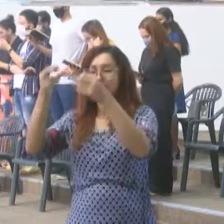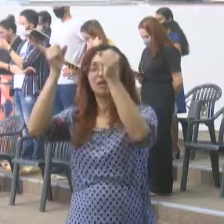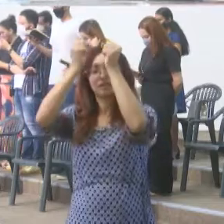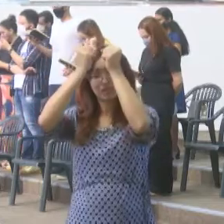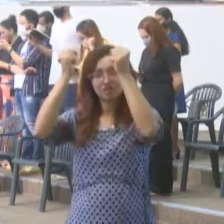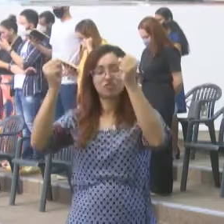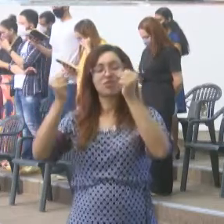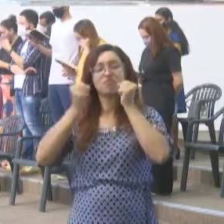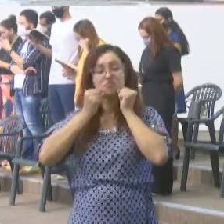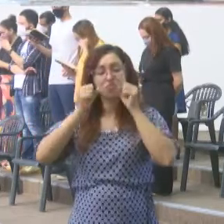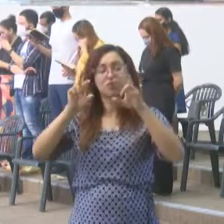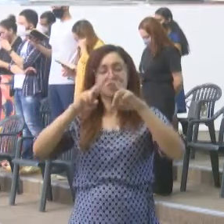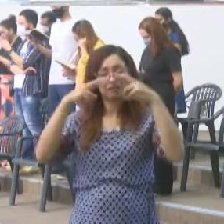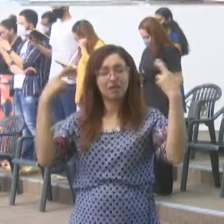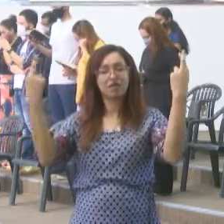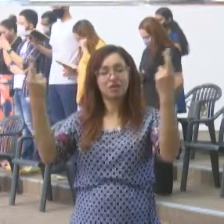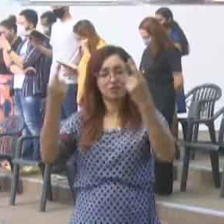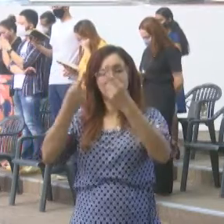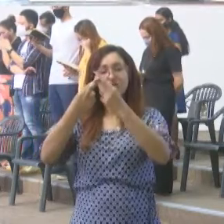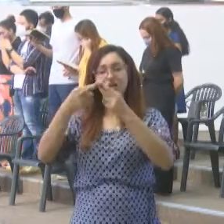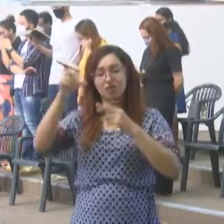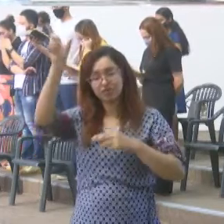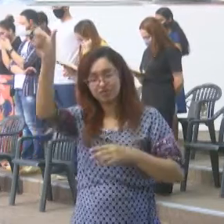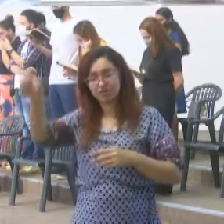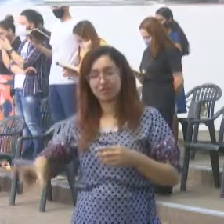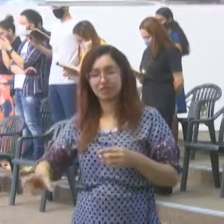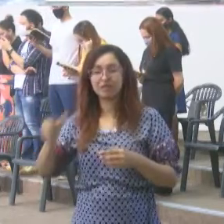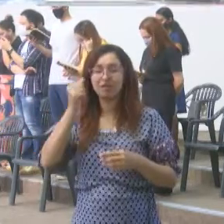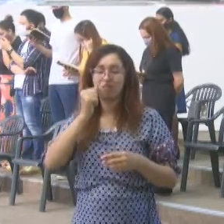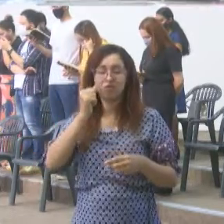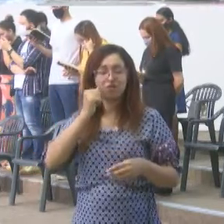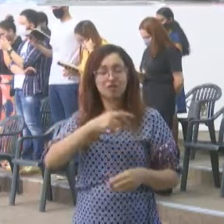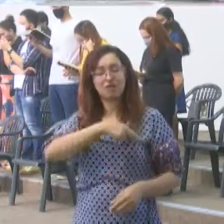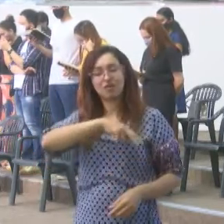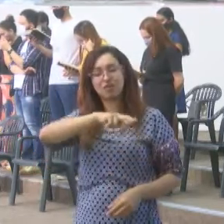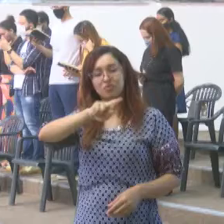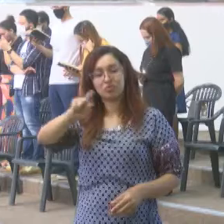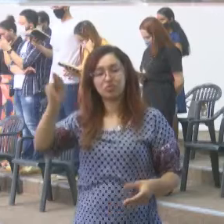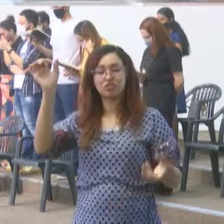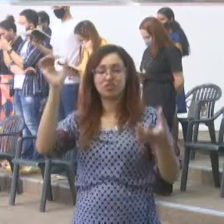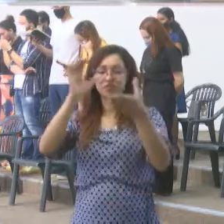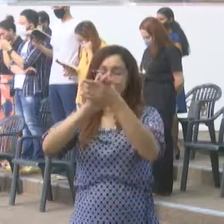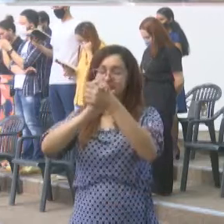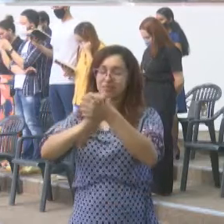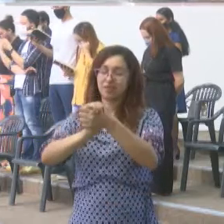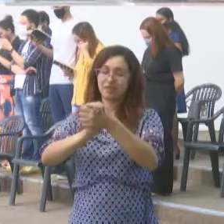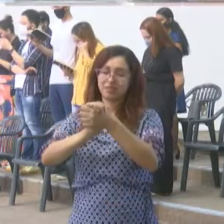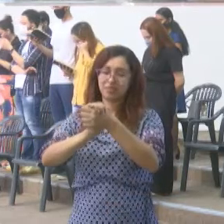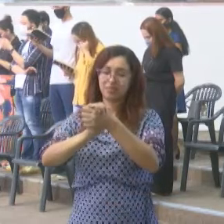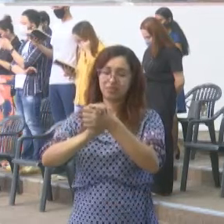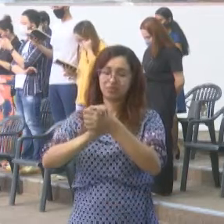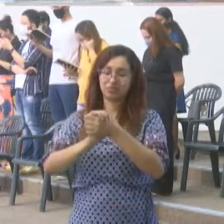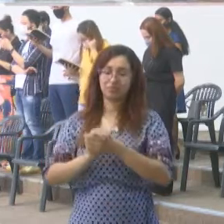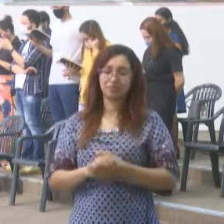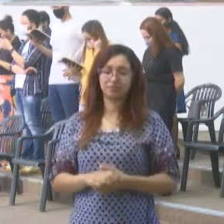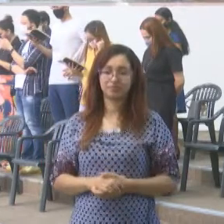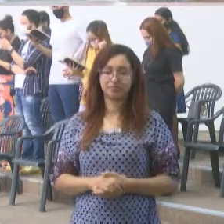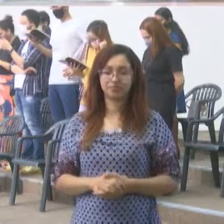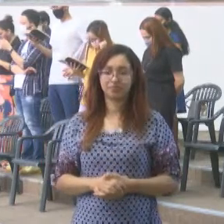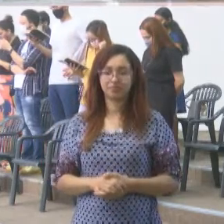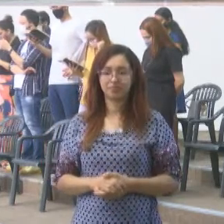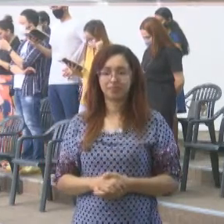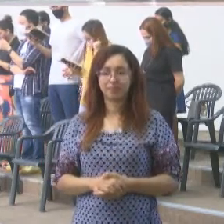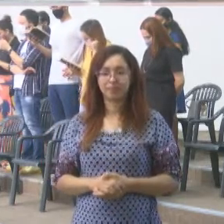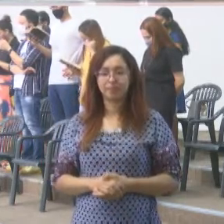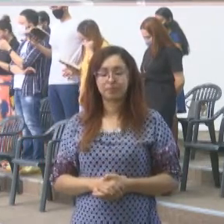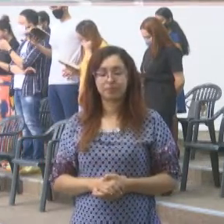O Senhor faça a essa mulher que entra na tua casa como a Raquel e como a Lia, que ambas edificaram a casa